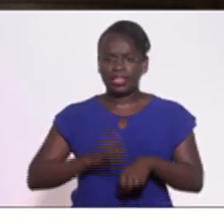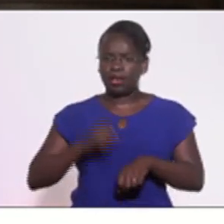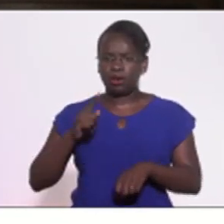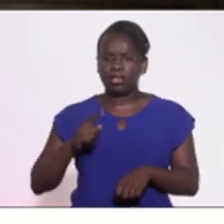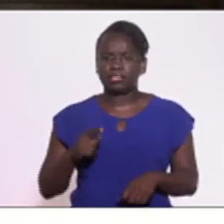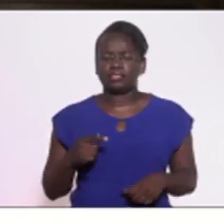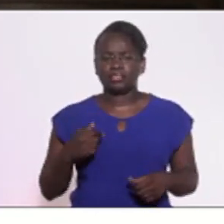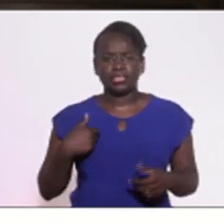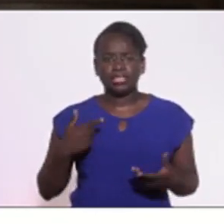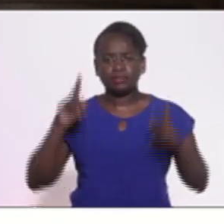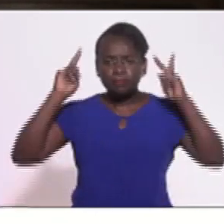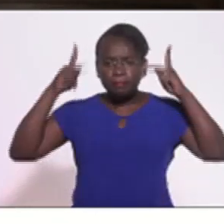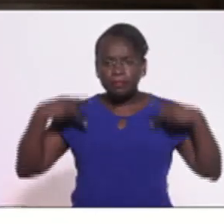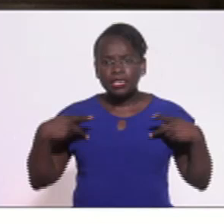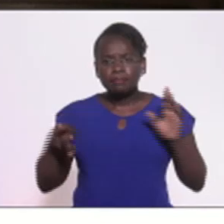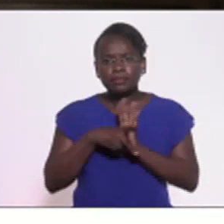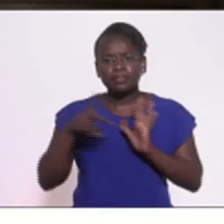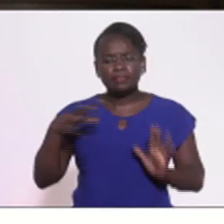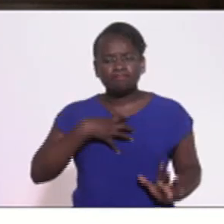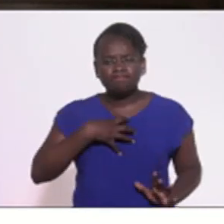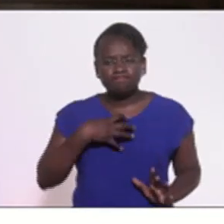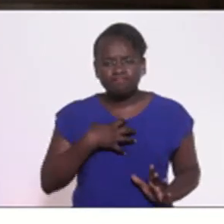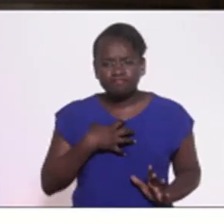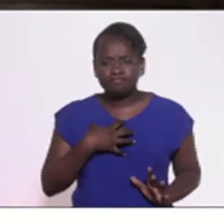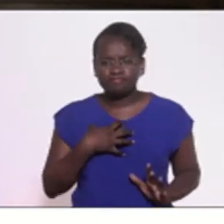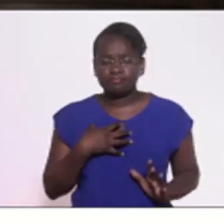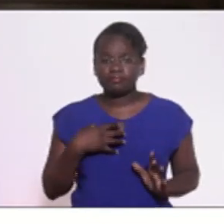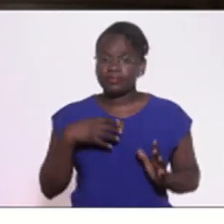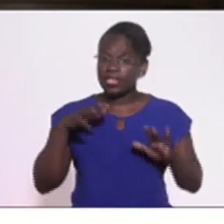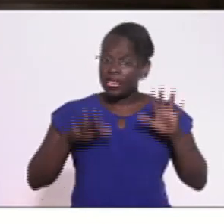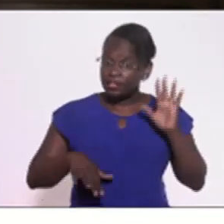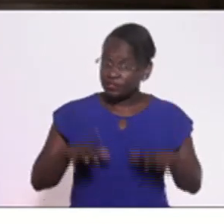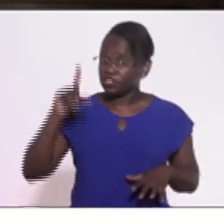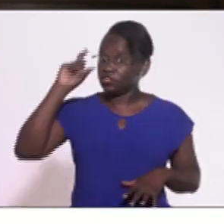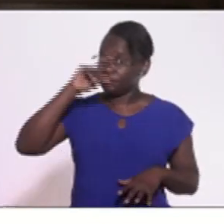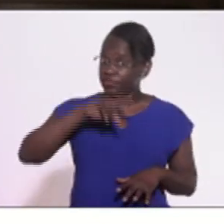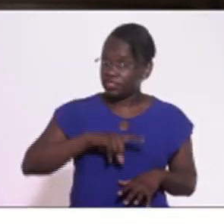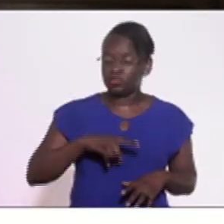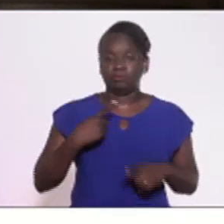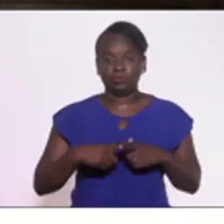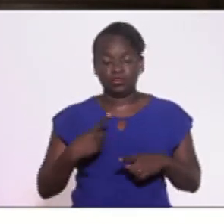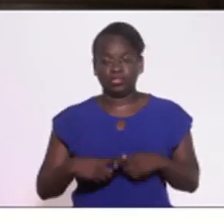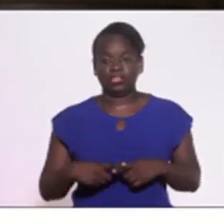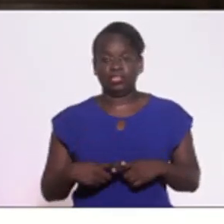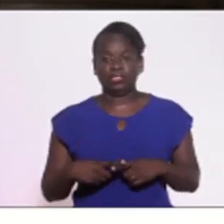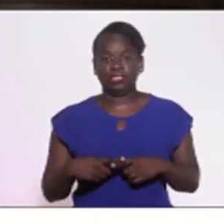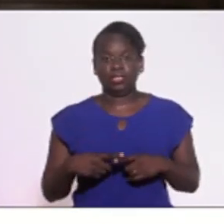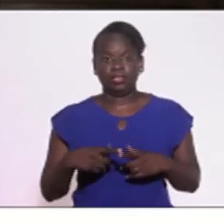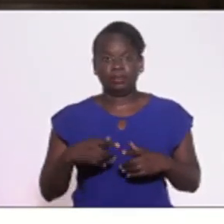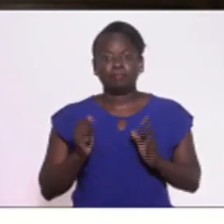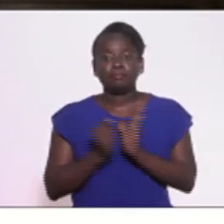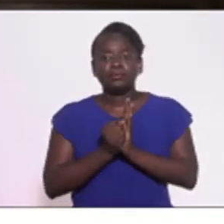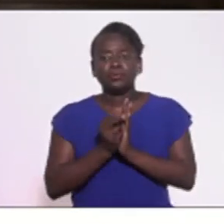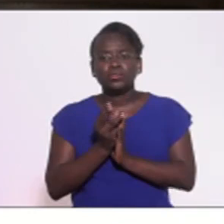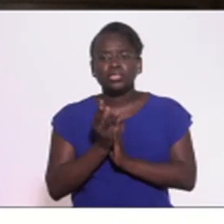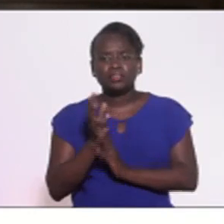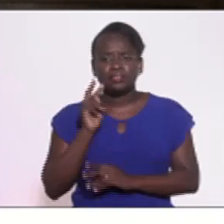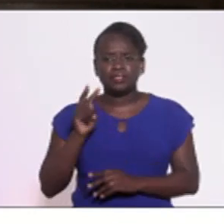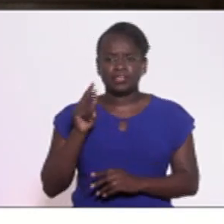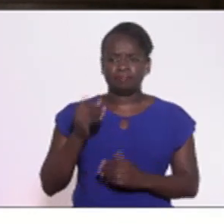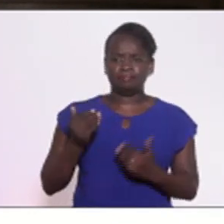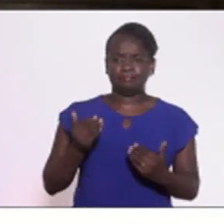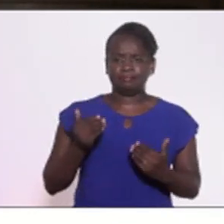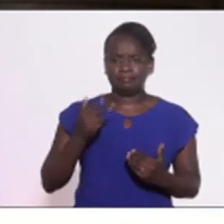essa característica humana do Ronaldo, né? Que é às vezes difícil, porque muitas vezes a primeira impressão